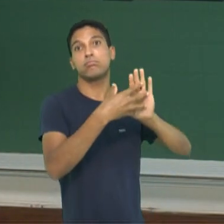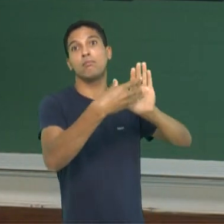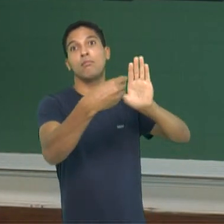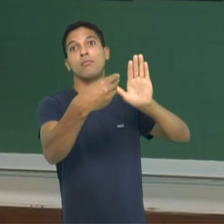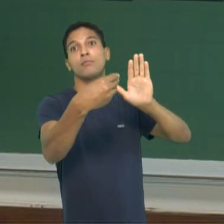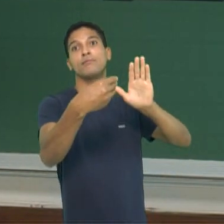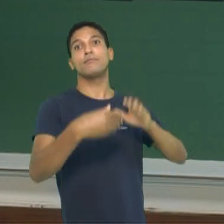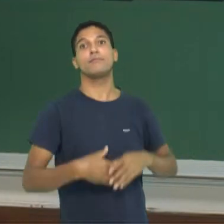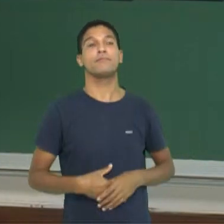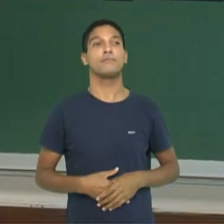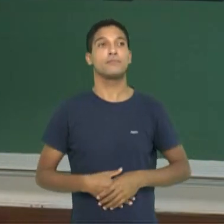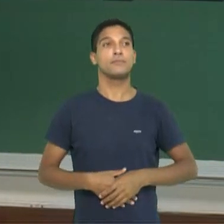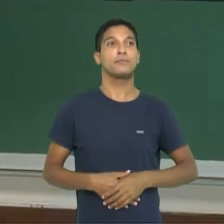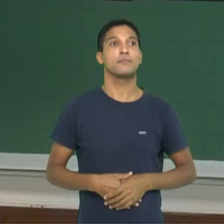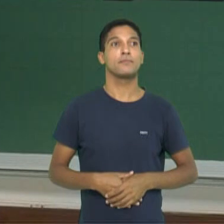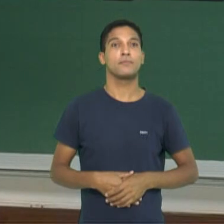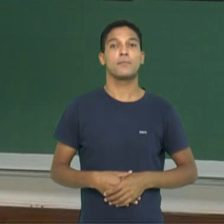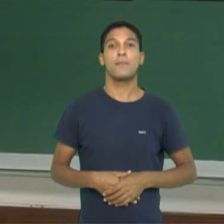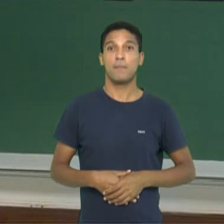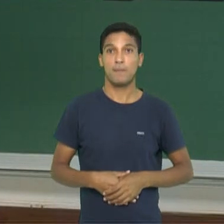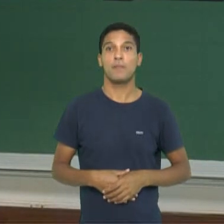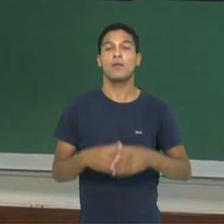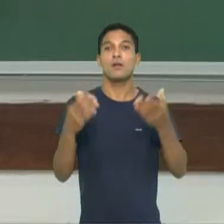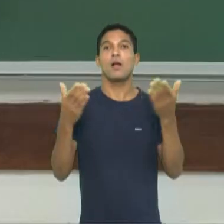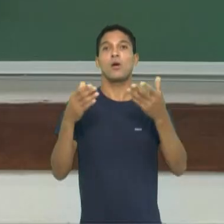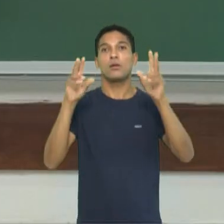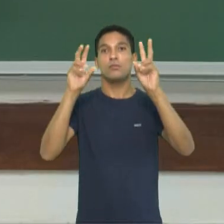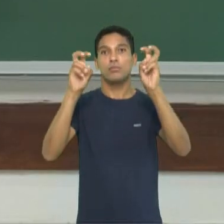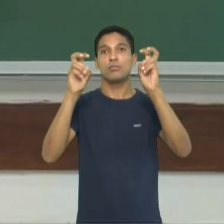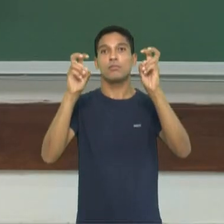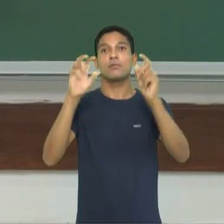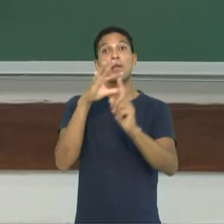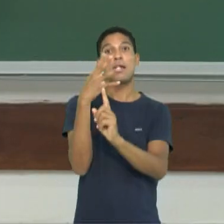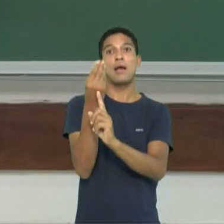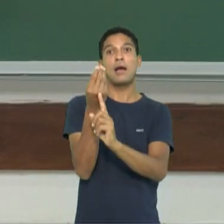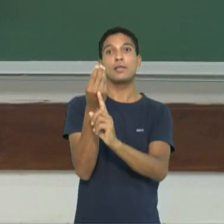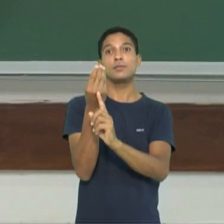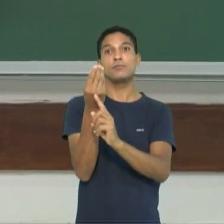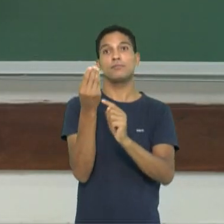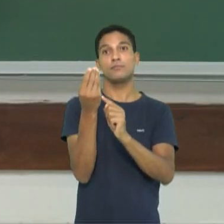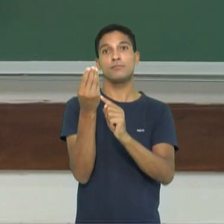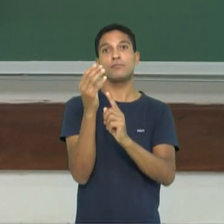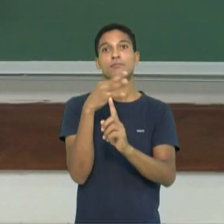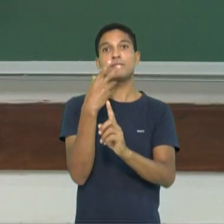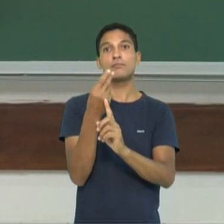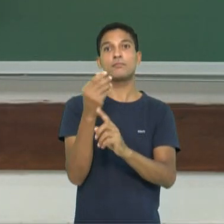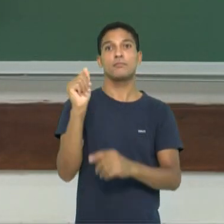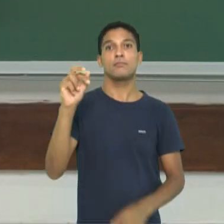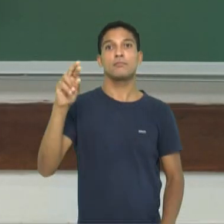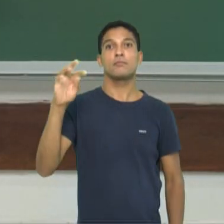E agora a questão da arte na indústria cultural. Como é que fica a arte nesse panorama aí da indústria